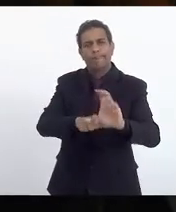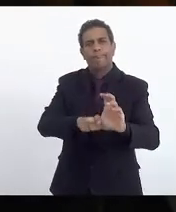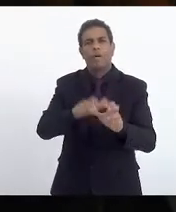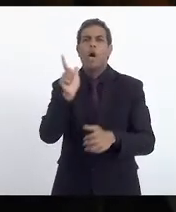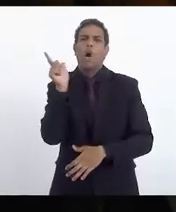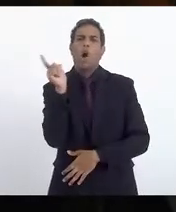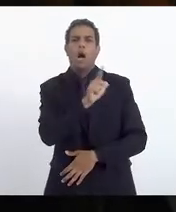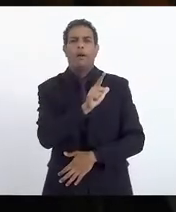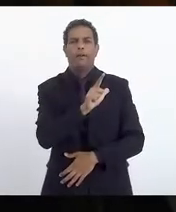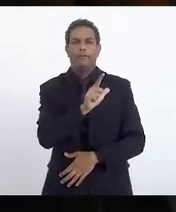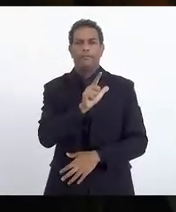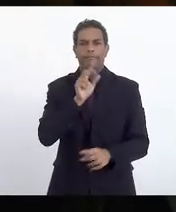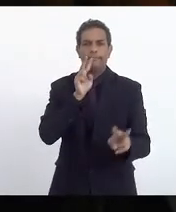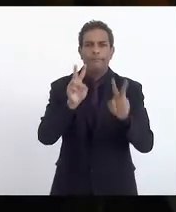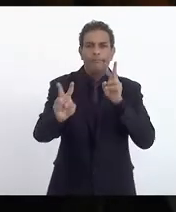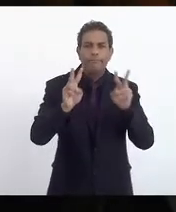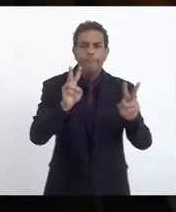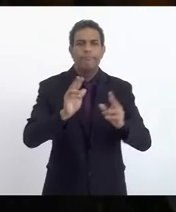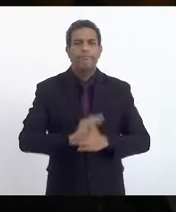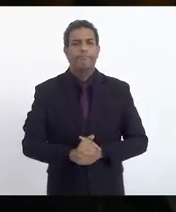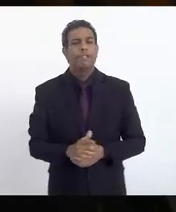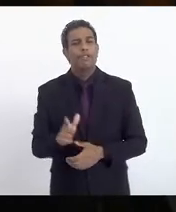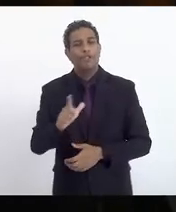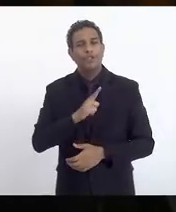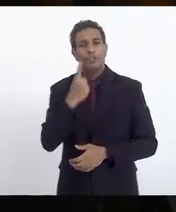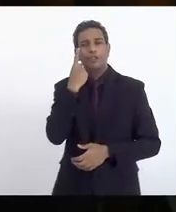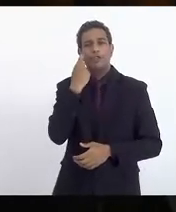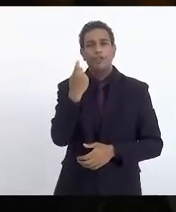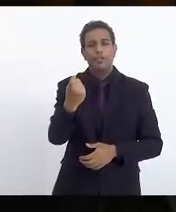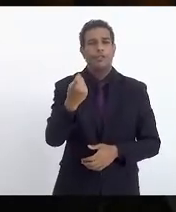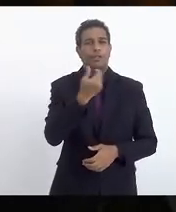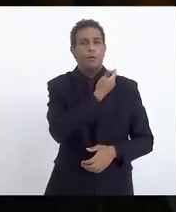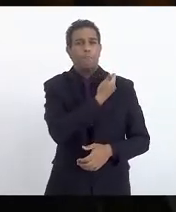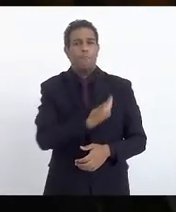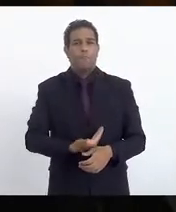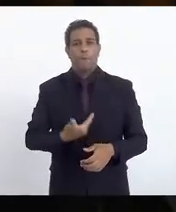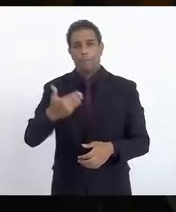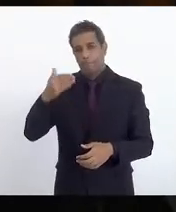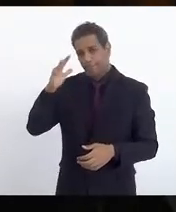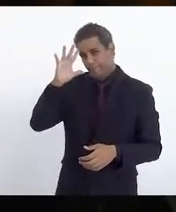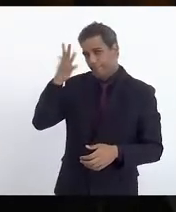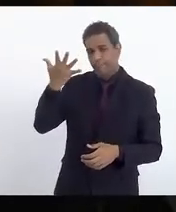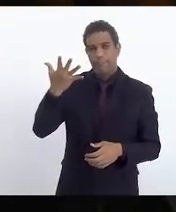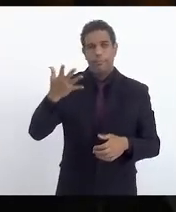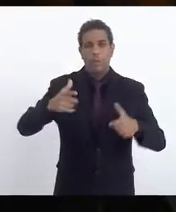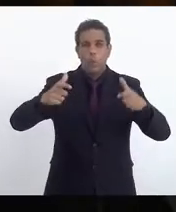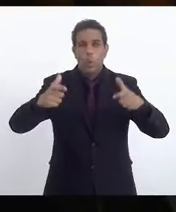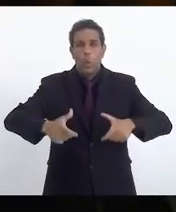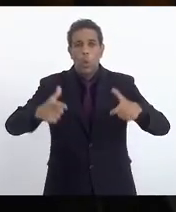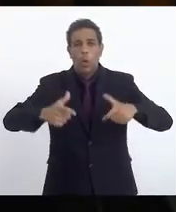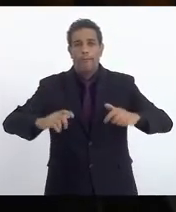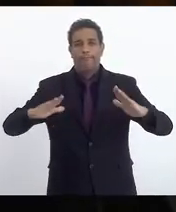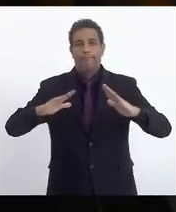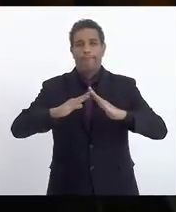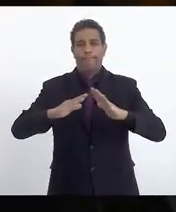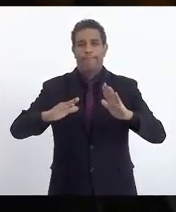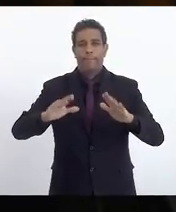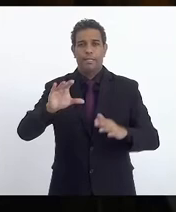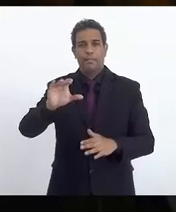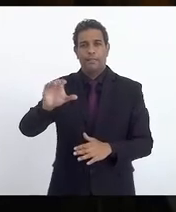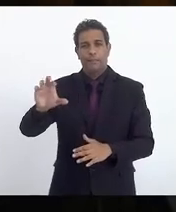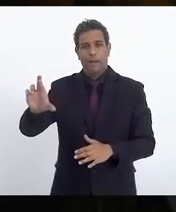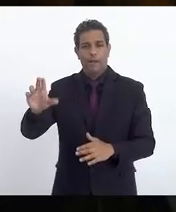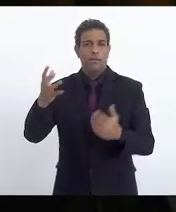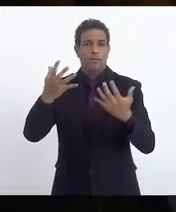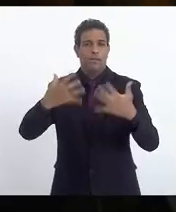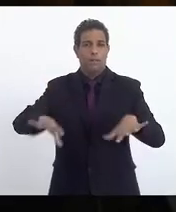salvar os horários de Cocotá e Paquetá tinha interesse público resolveria a situação dos moradores e moradoras a própria Sr não